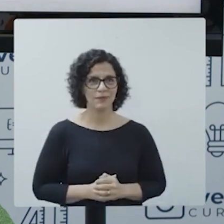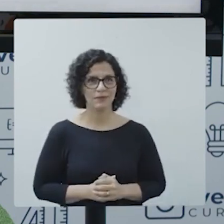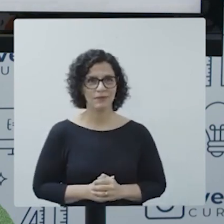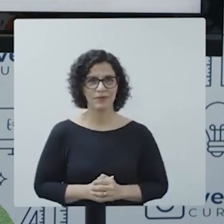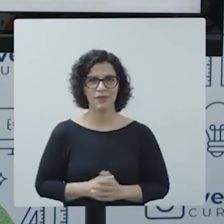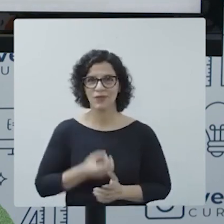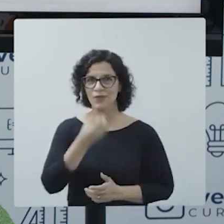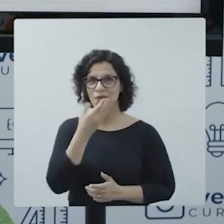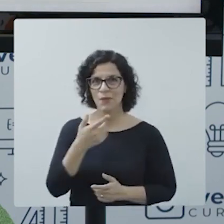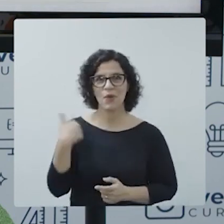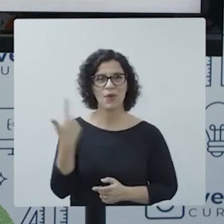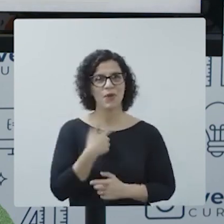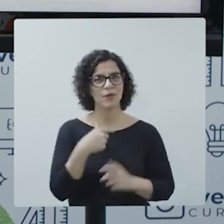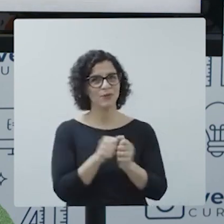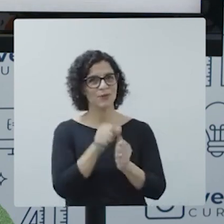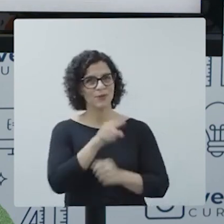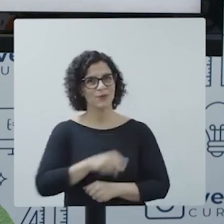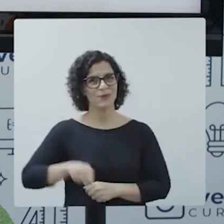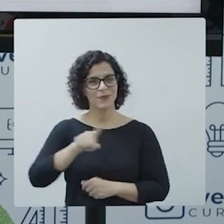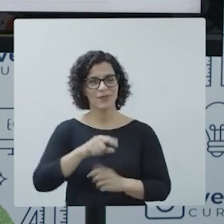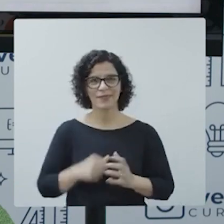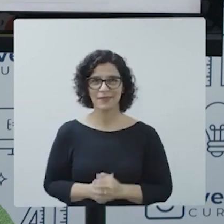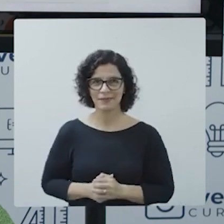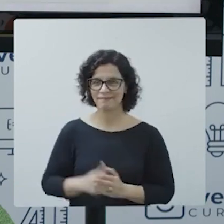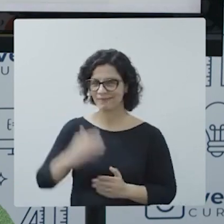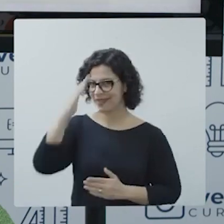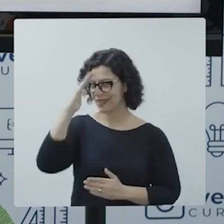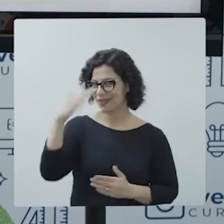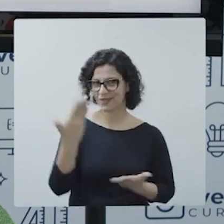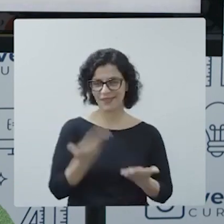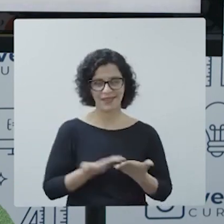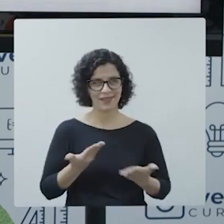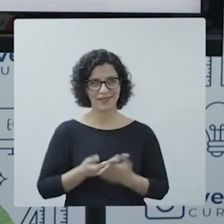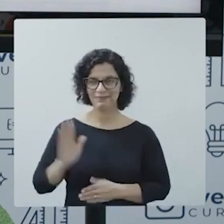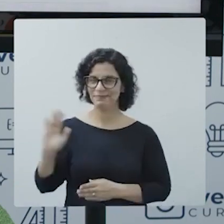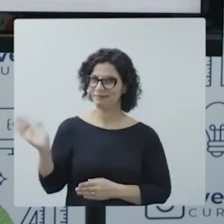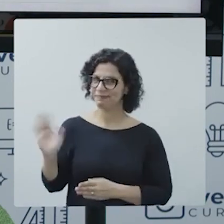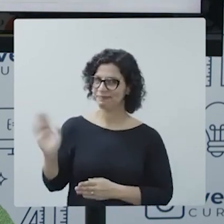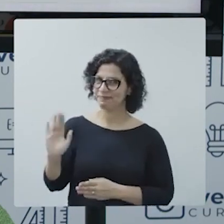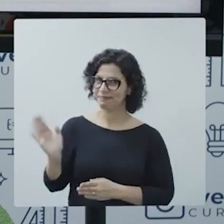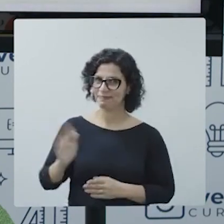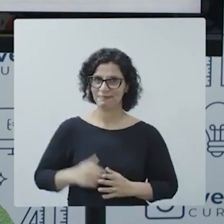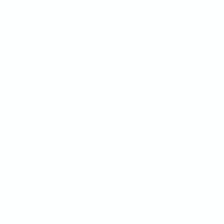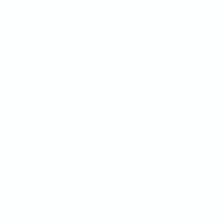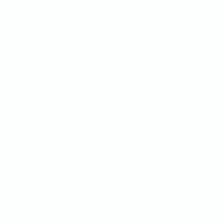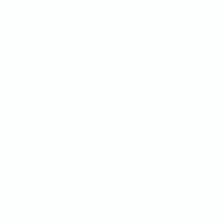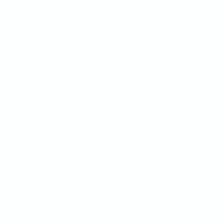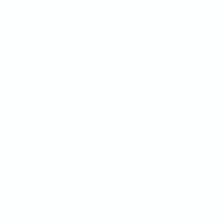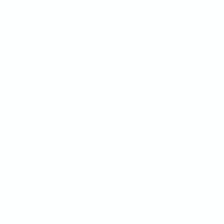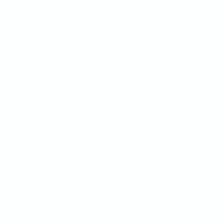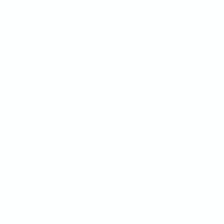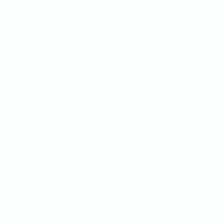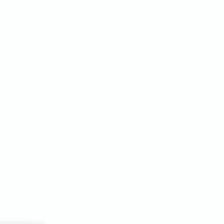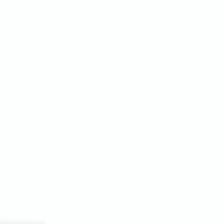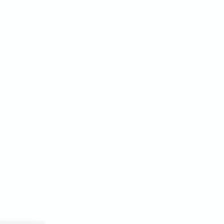Foi muito bom estar com você. Até a próxima aula. Tchau!